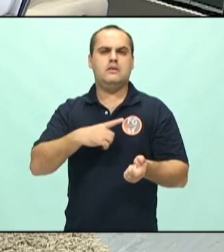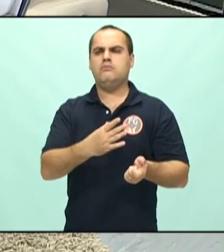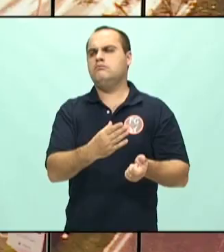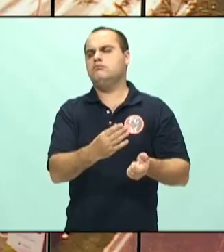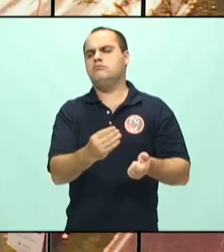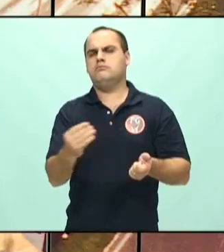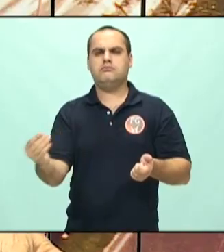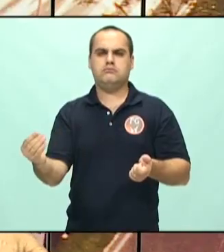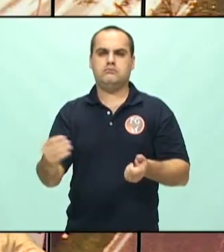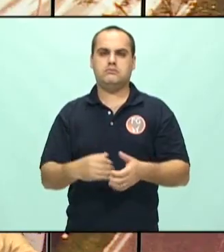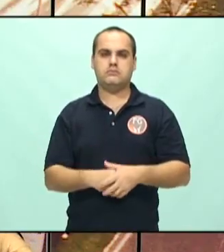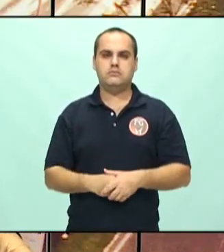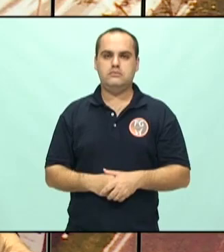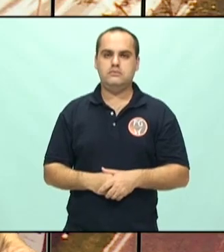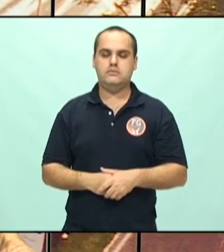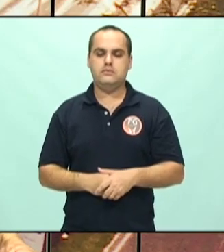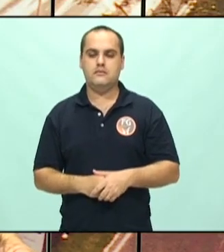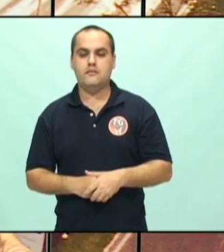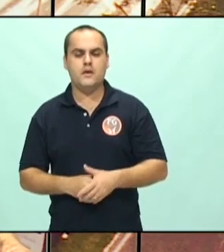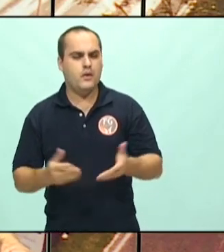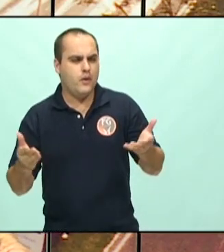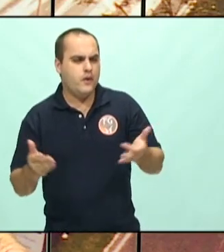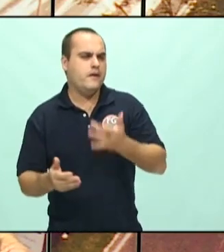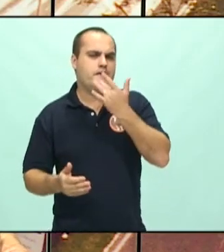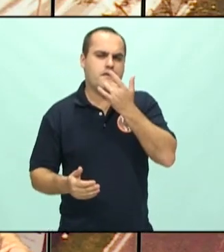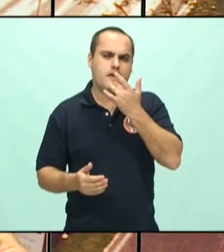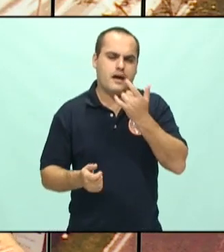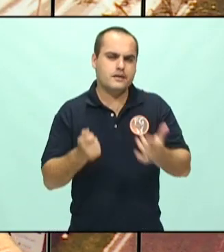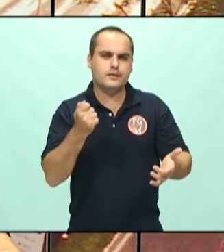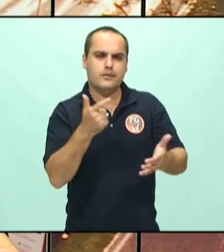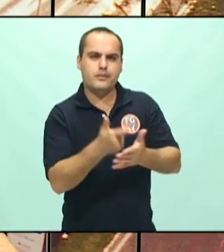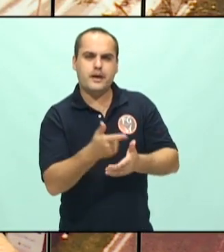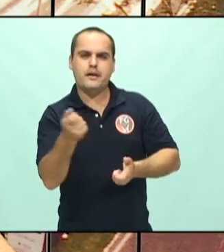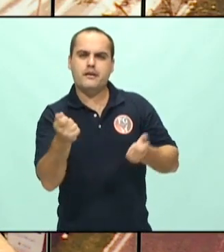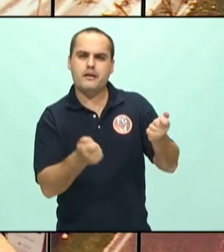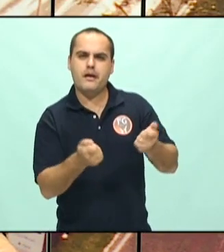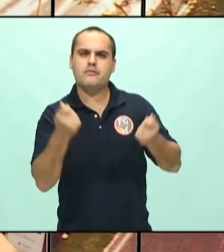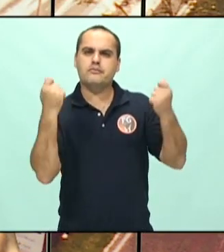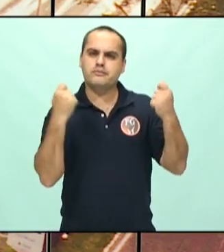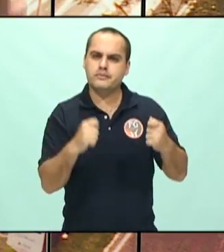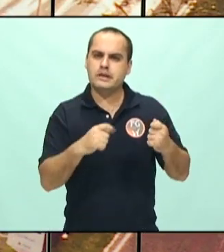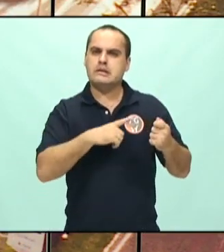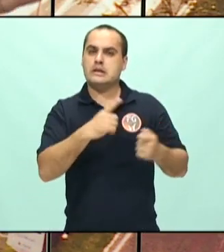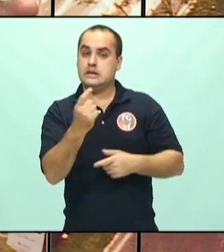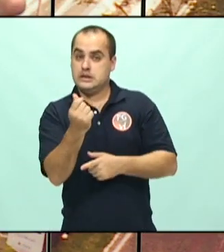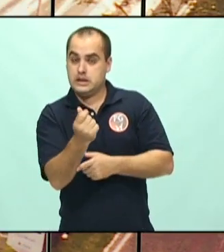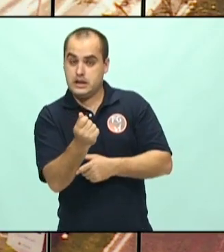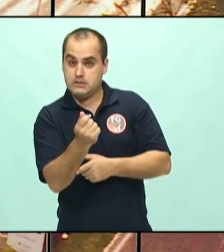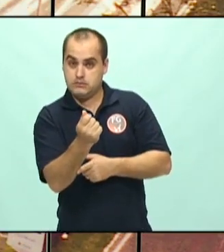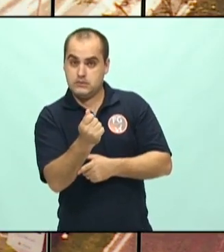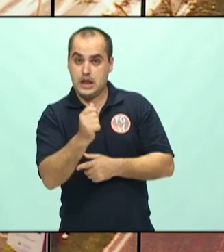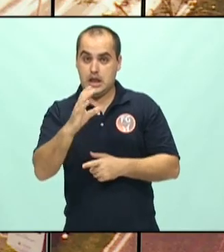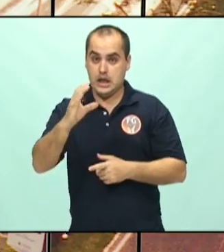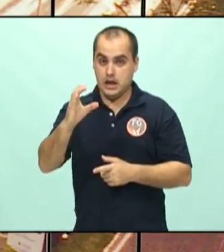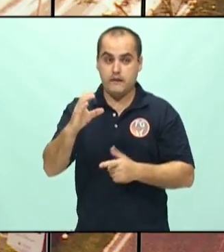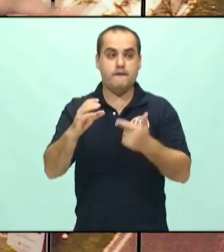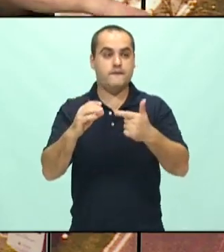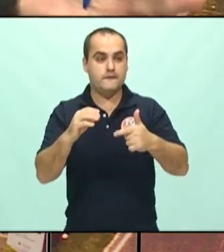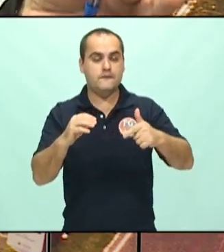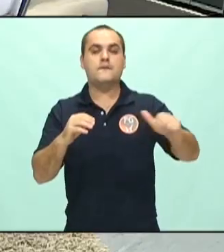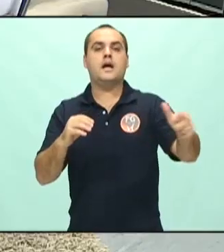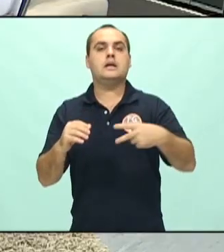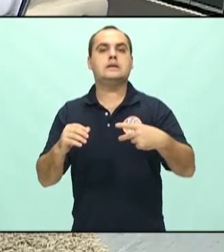verdade hoje a facilidade de você comprar um carro você sempre precisa ter dinheiro você tem crédito vai lá e saiu em carro